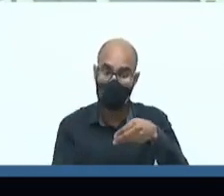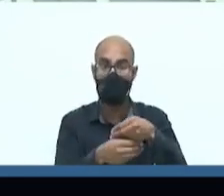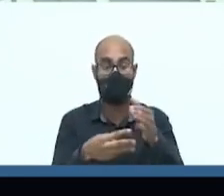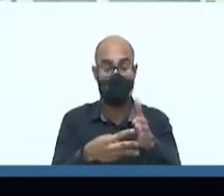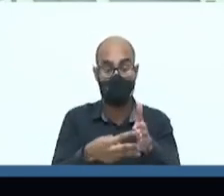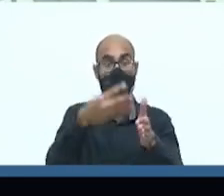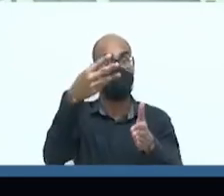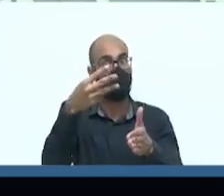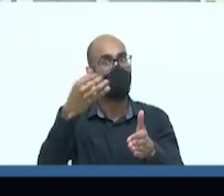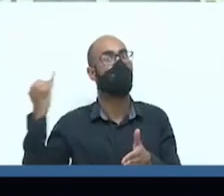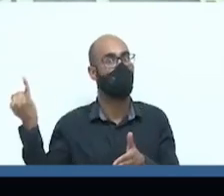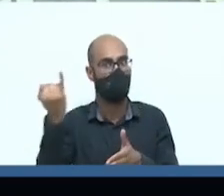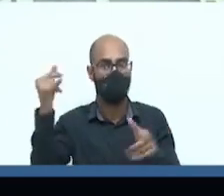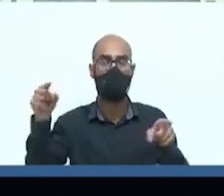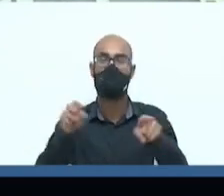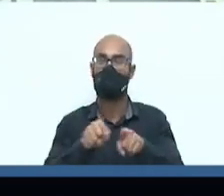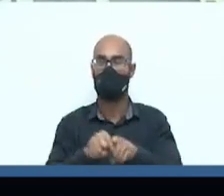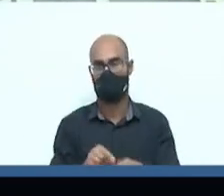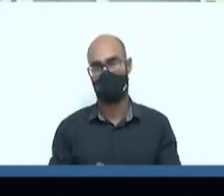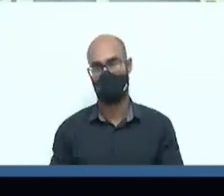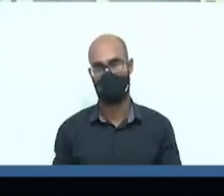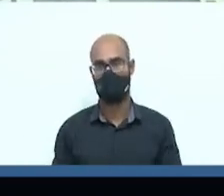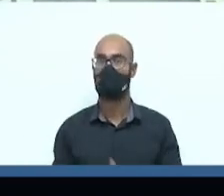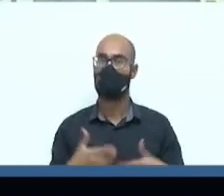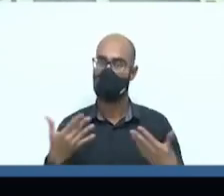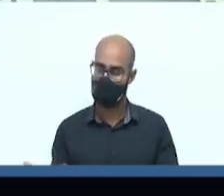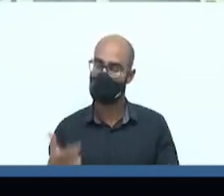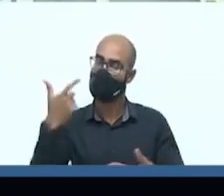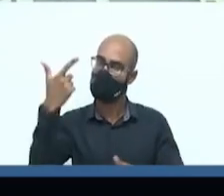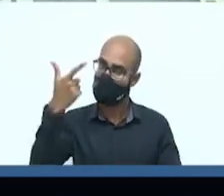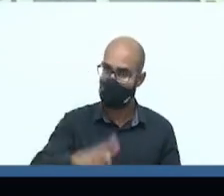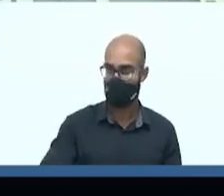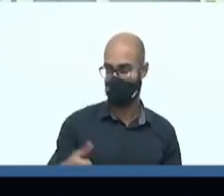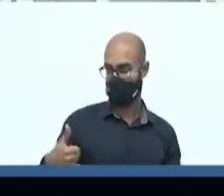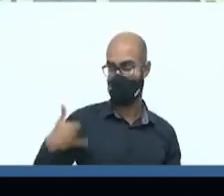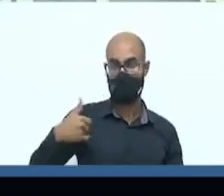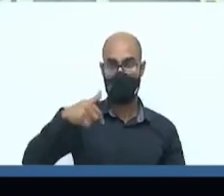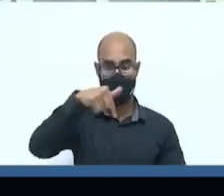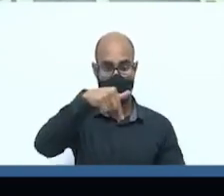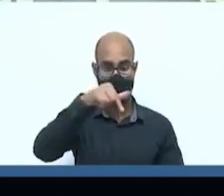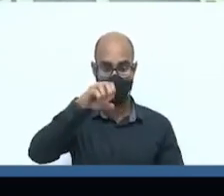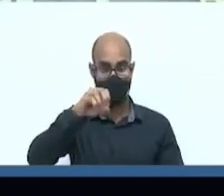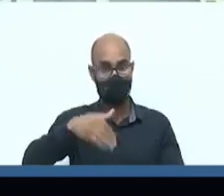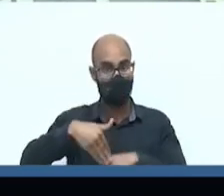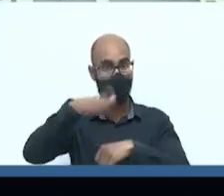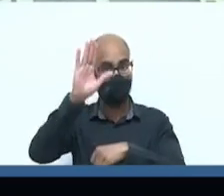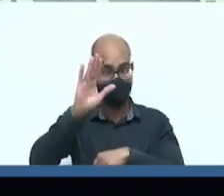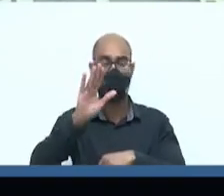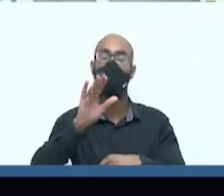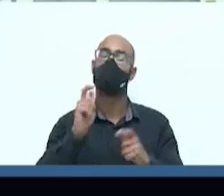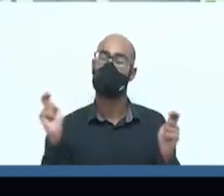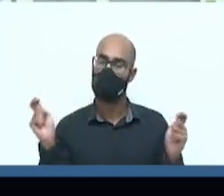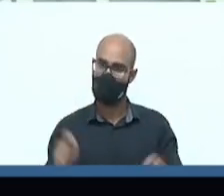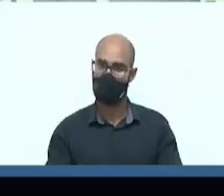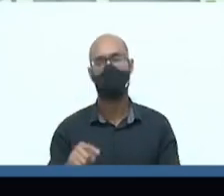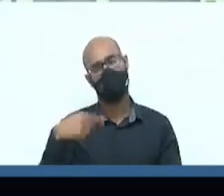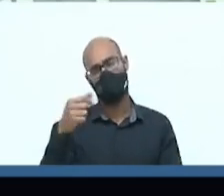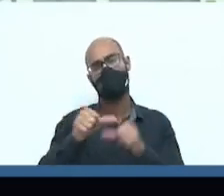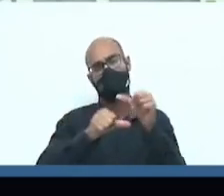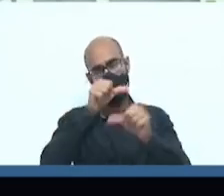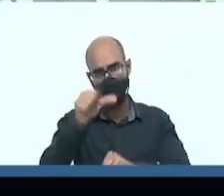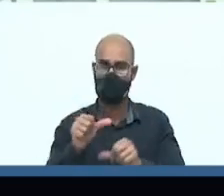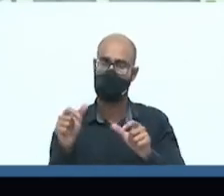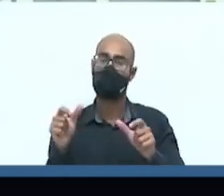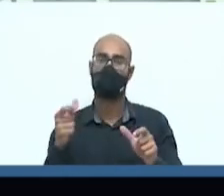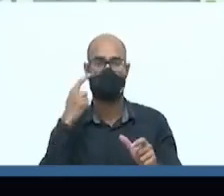estratégia vacinar os acima de 70 anos todos daqui a pouco vamos também mudar essa farsa